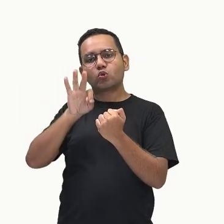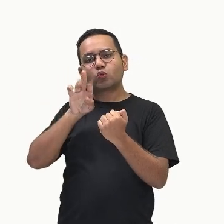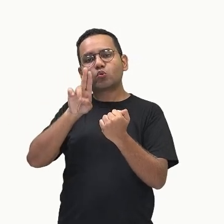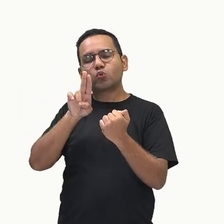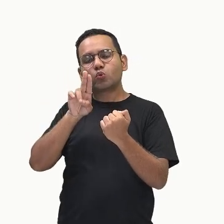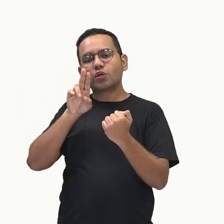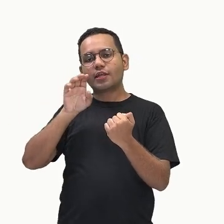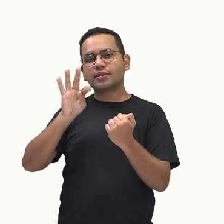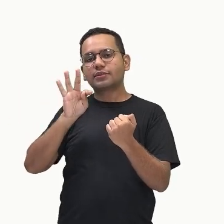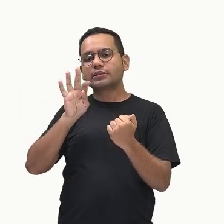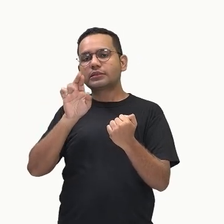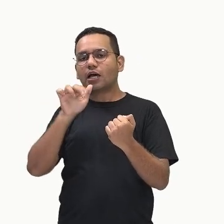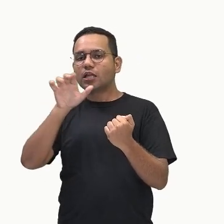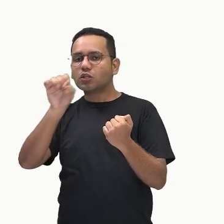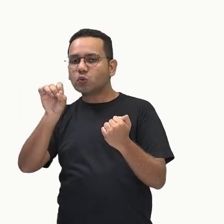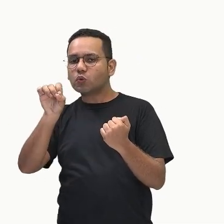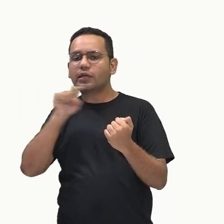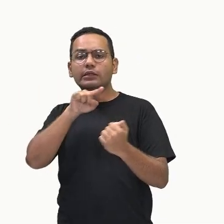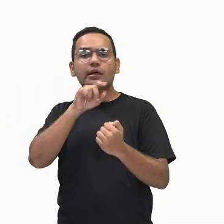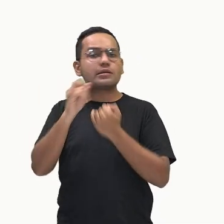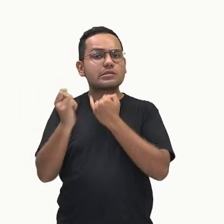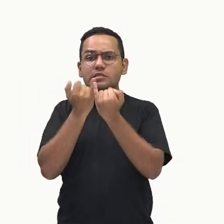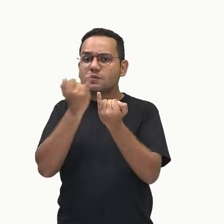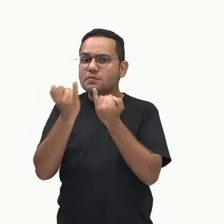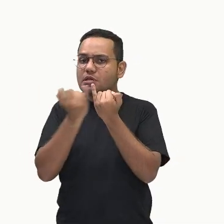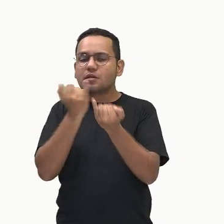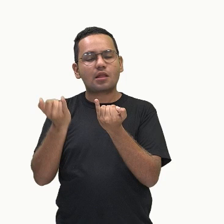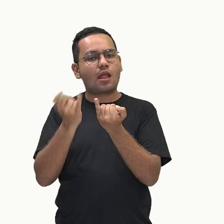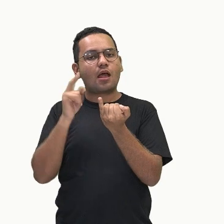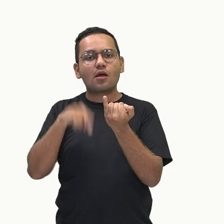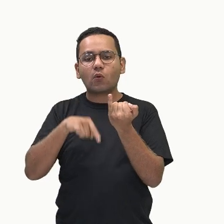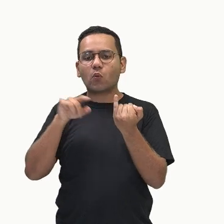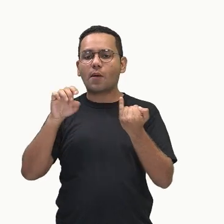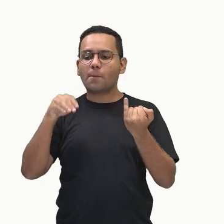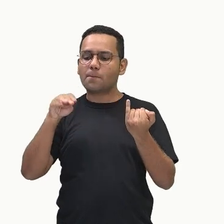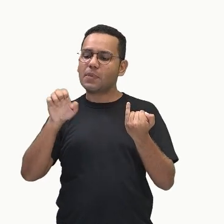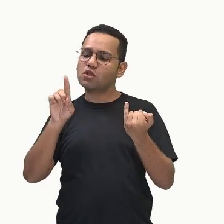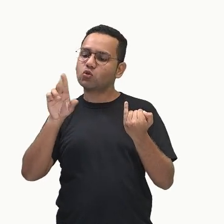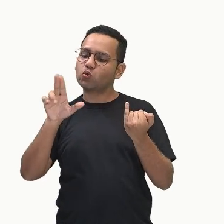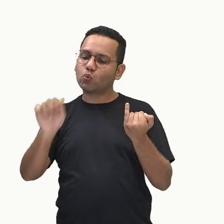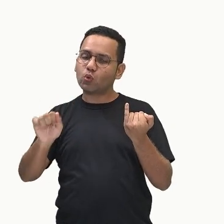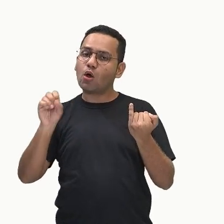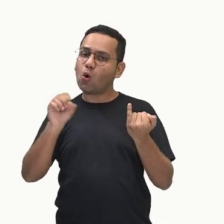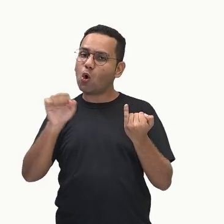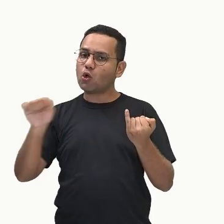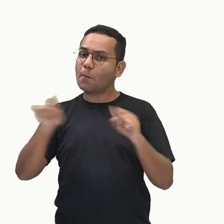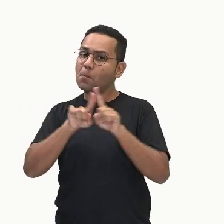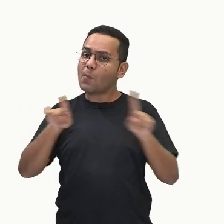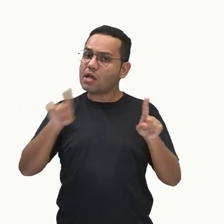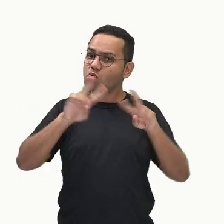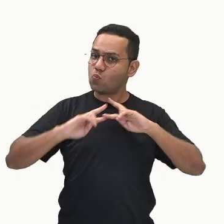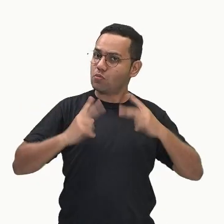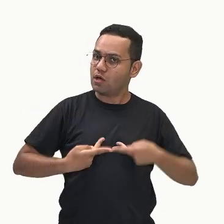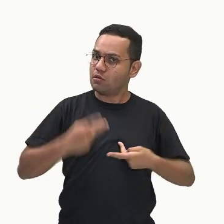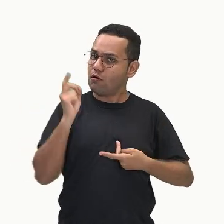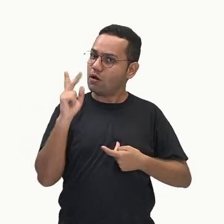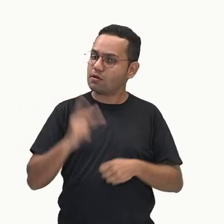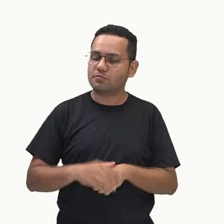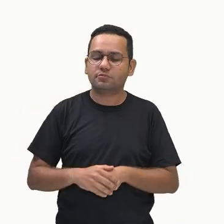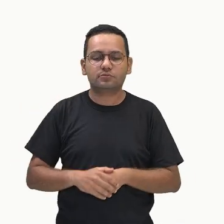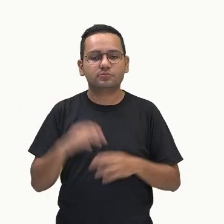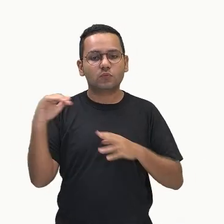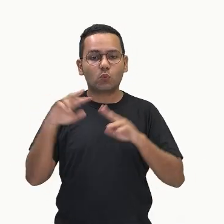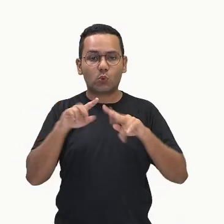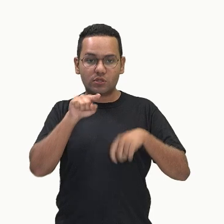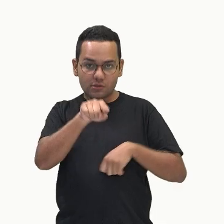é a medula óssea. Então, aqui nessa região nossa, do